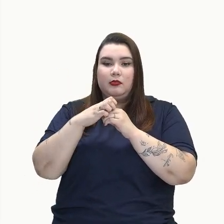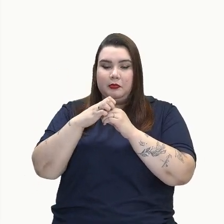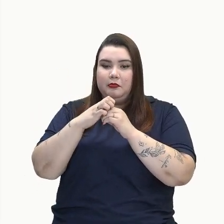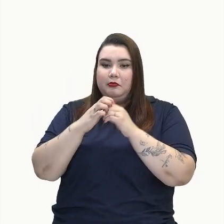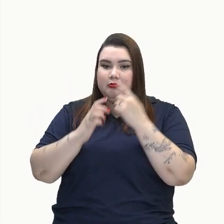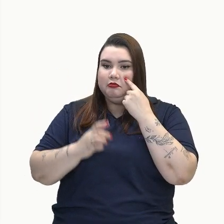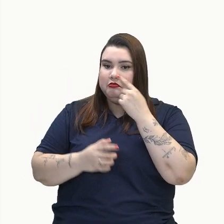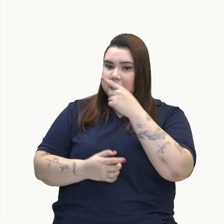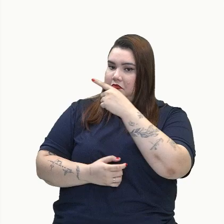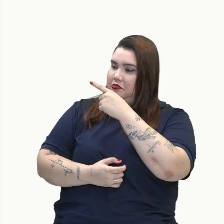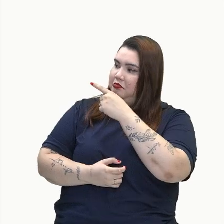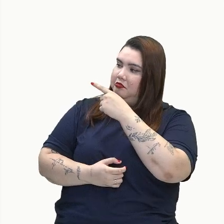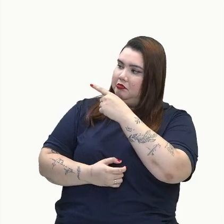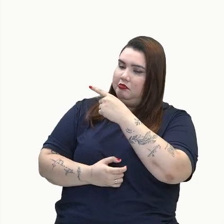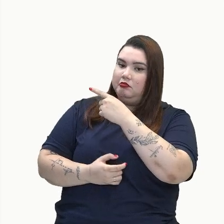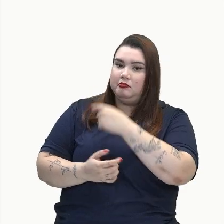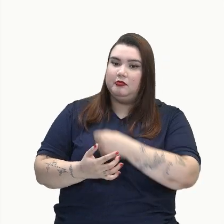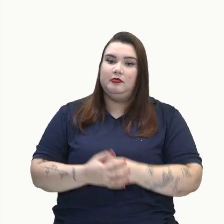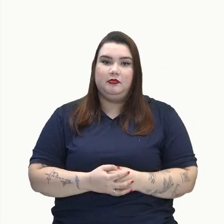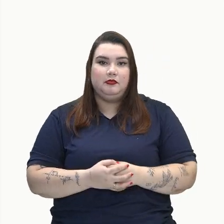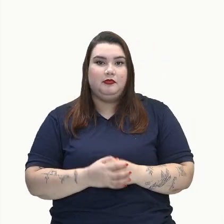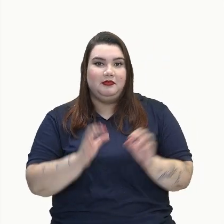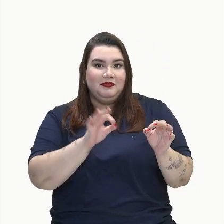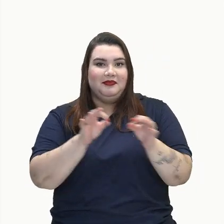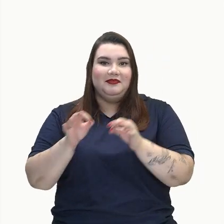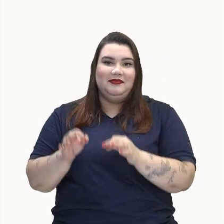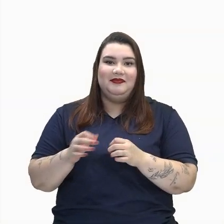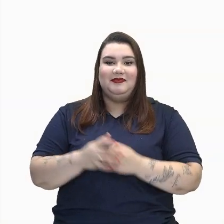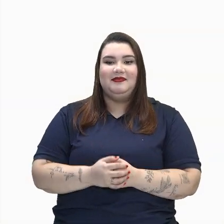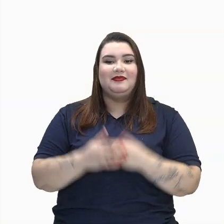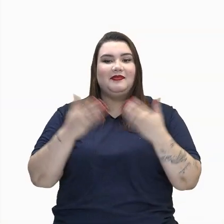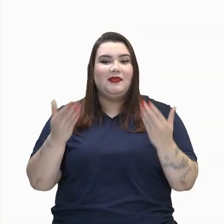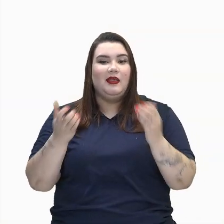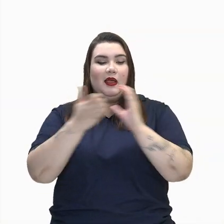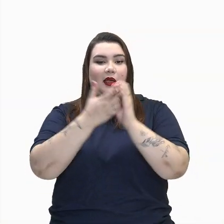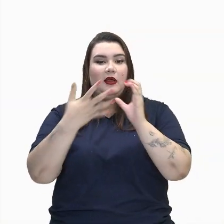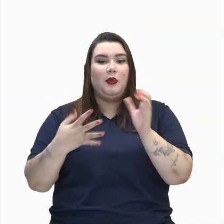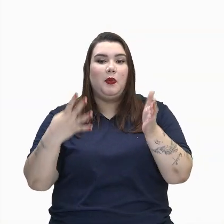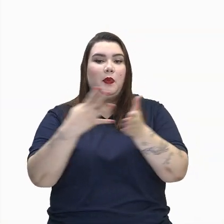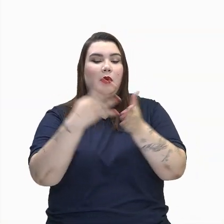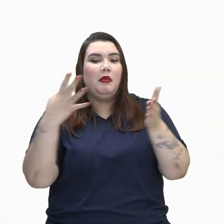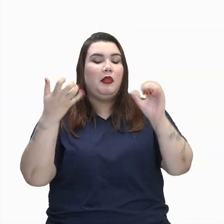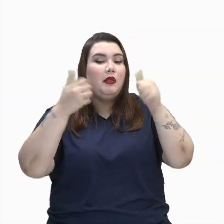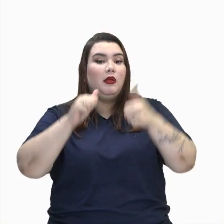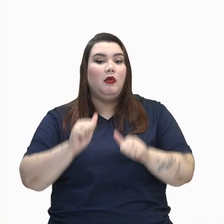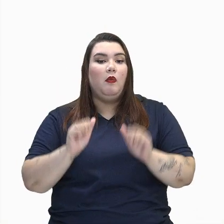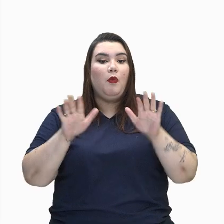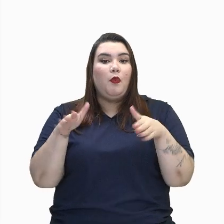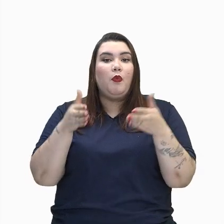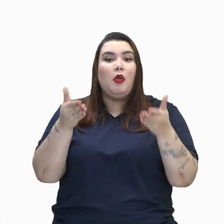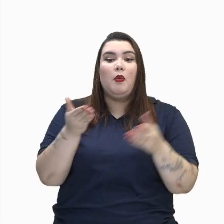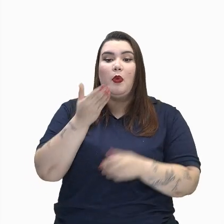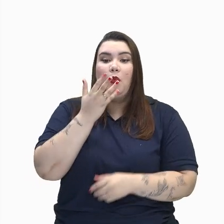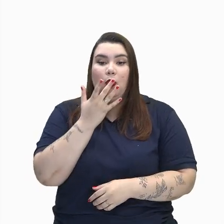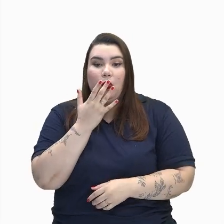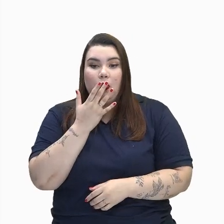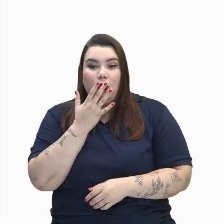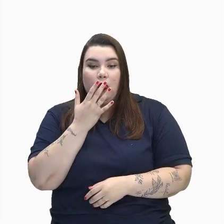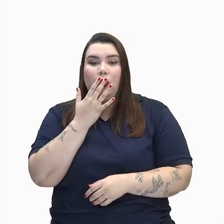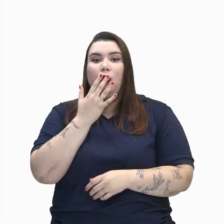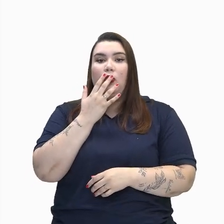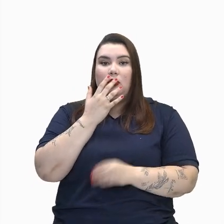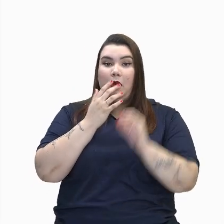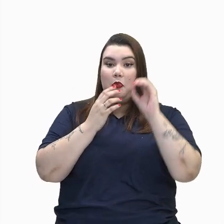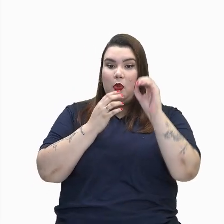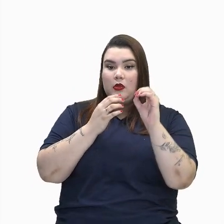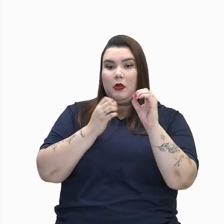mais enrugada, certo? A característica 4 analisada é com relação à coloração da semente,